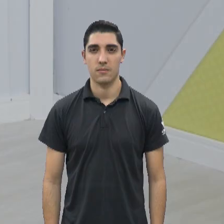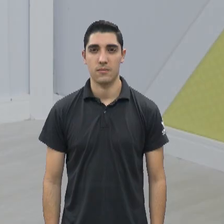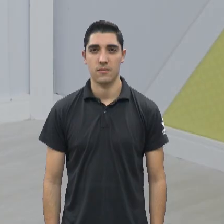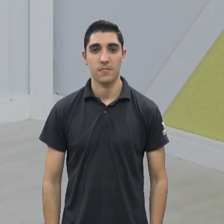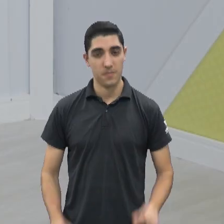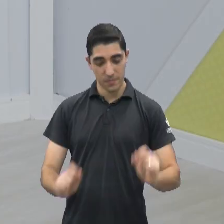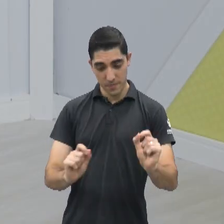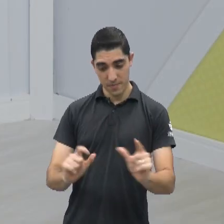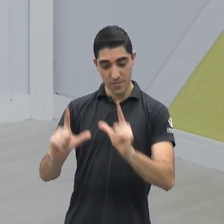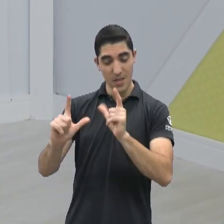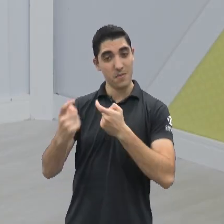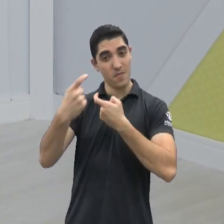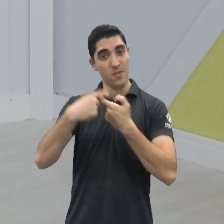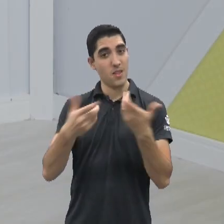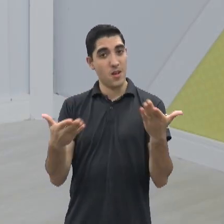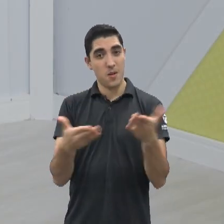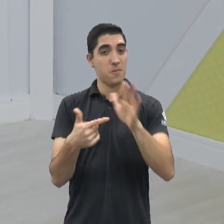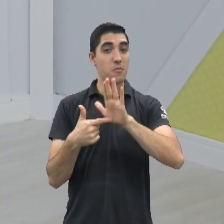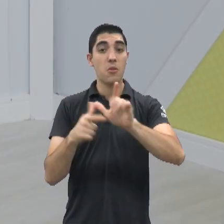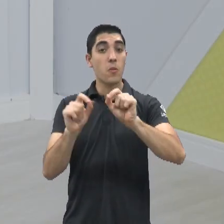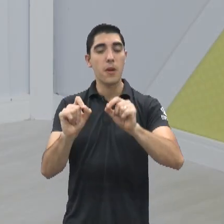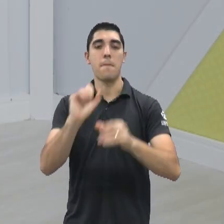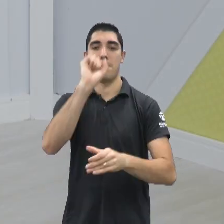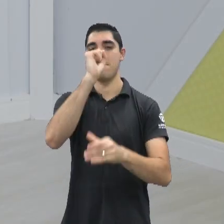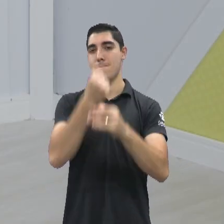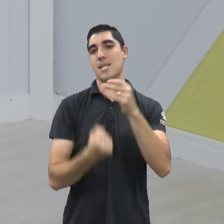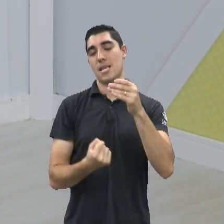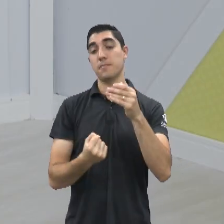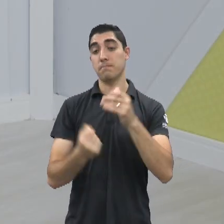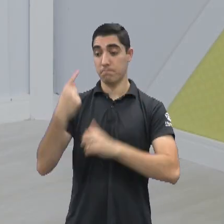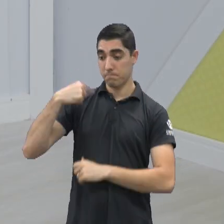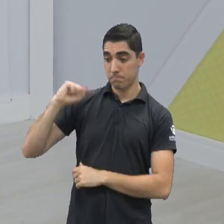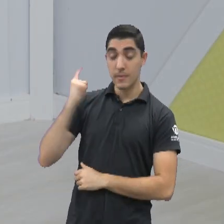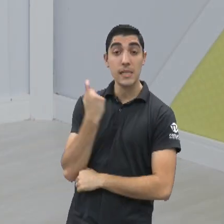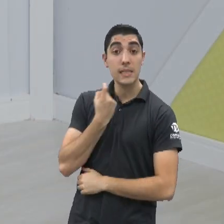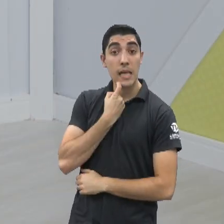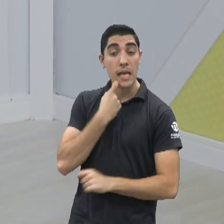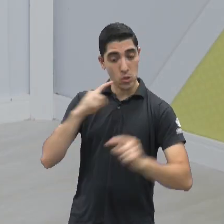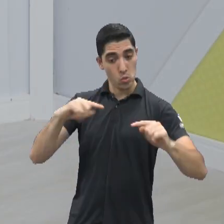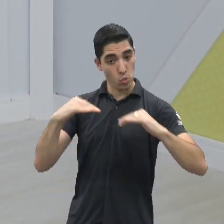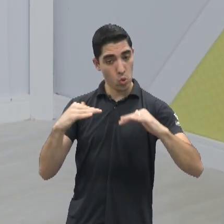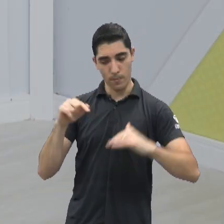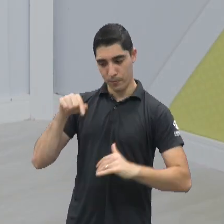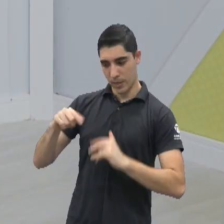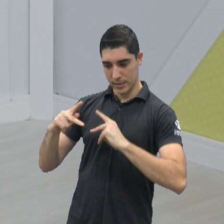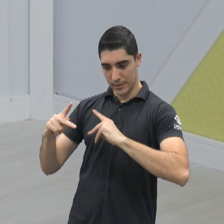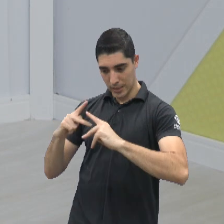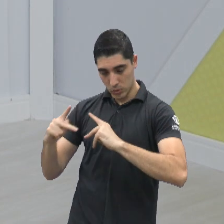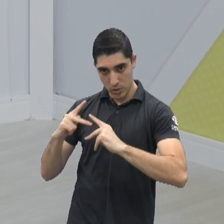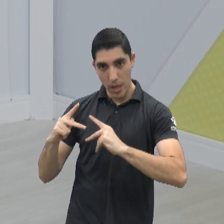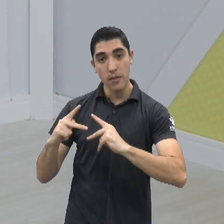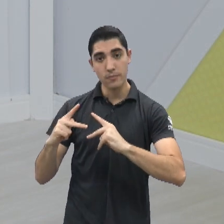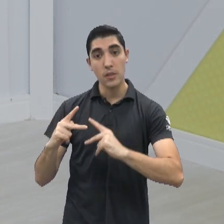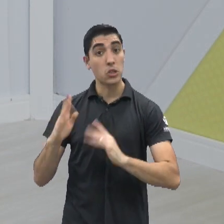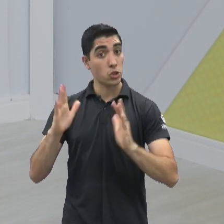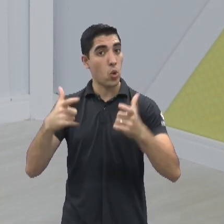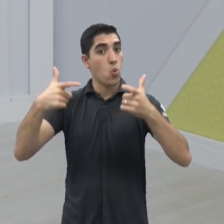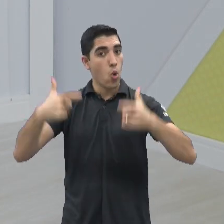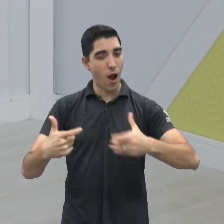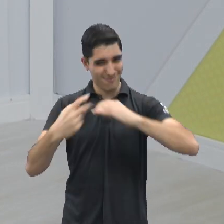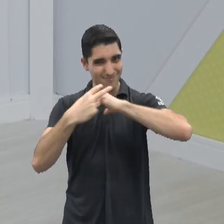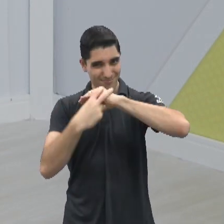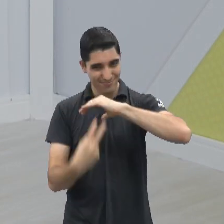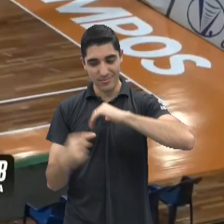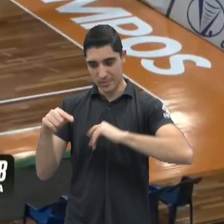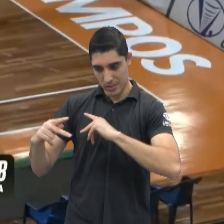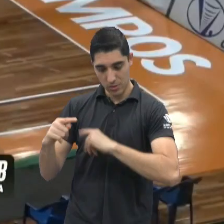Voltamos com o Hora do Esporte, falando agora de basquete, porque na última sexta-feira o São José Basquetebol voltou à Farmaconde Arena para enfrentar